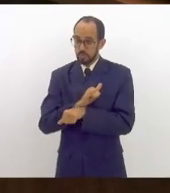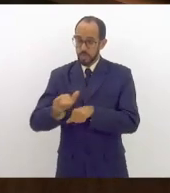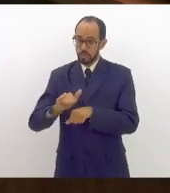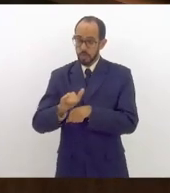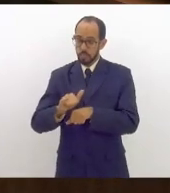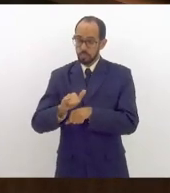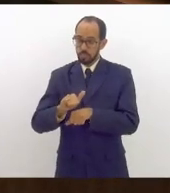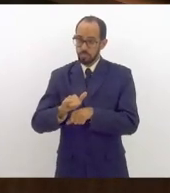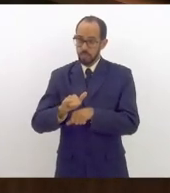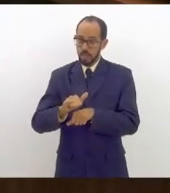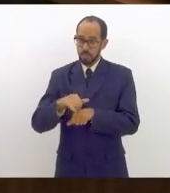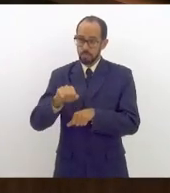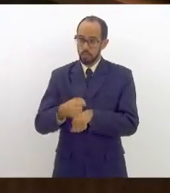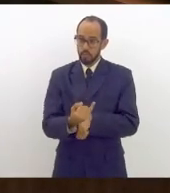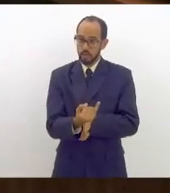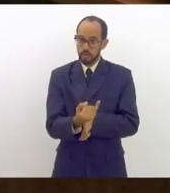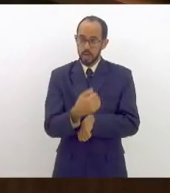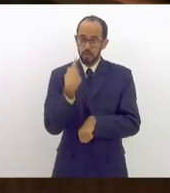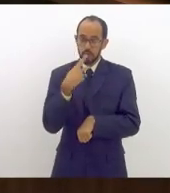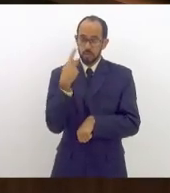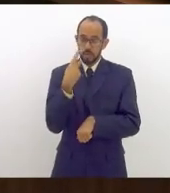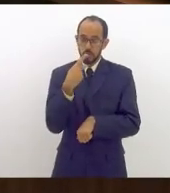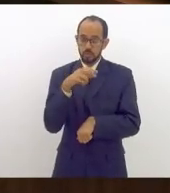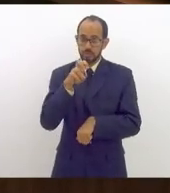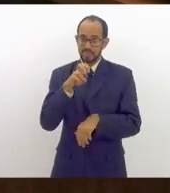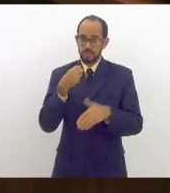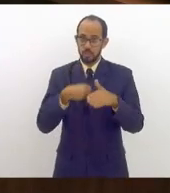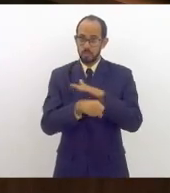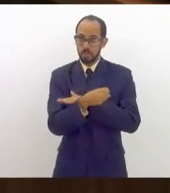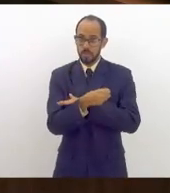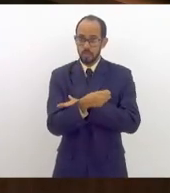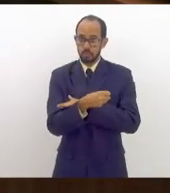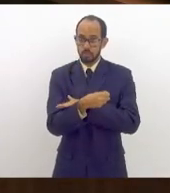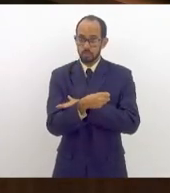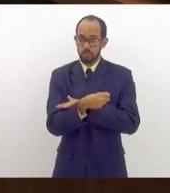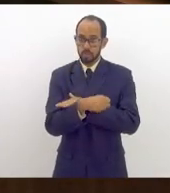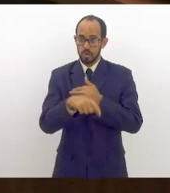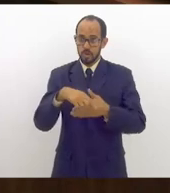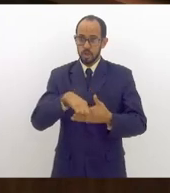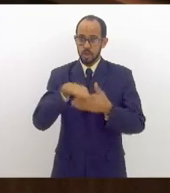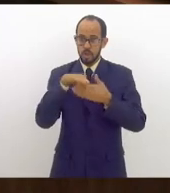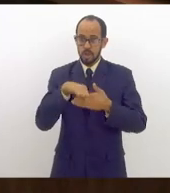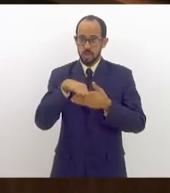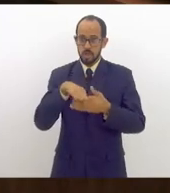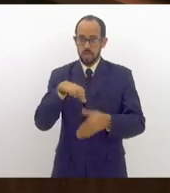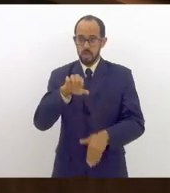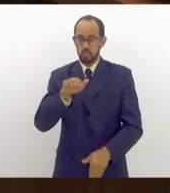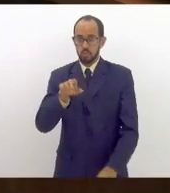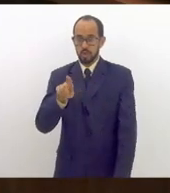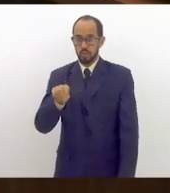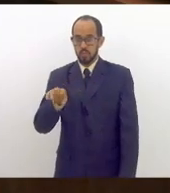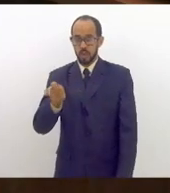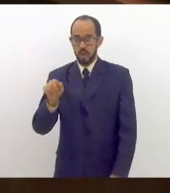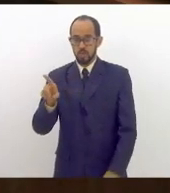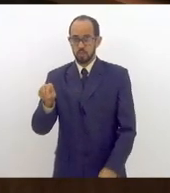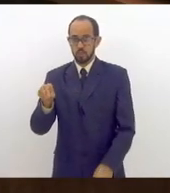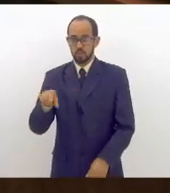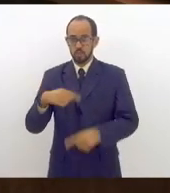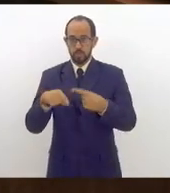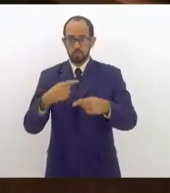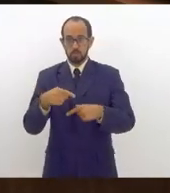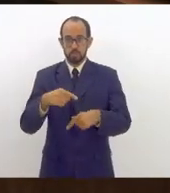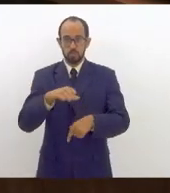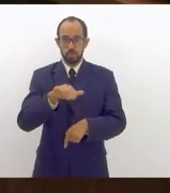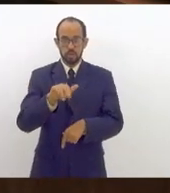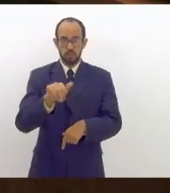nas costas de um vereador com 5 mandatos, líder do governo Eduardo, líder do governo Crivella, líder de novo do